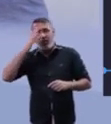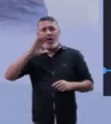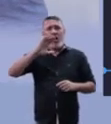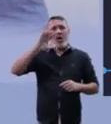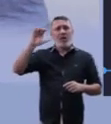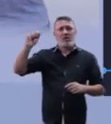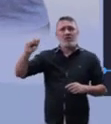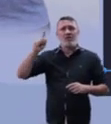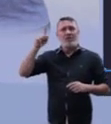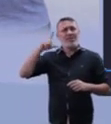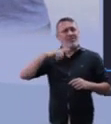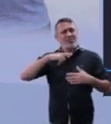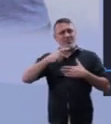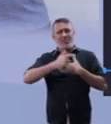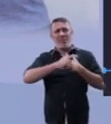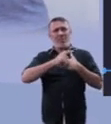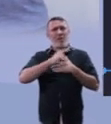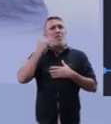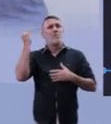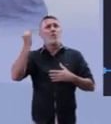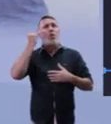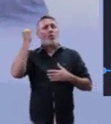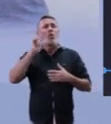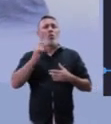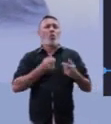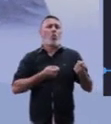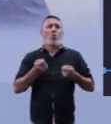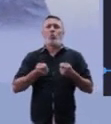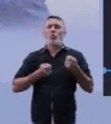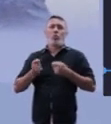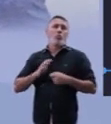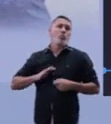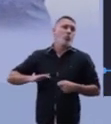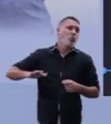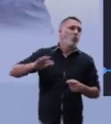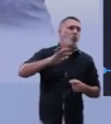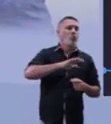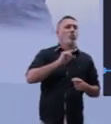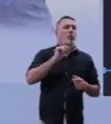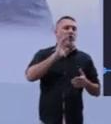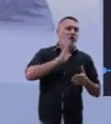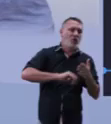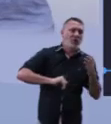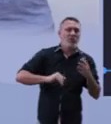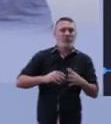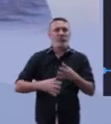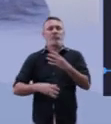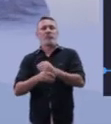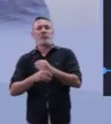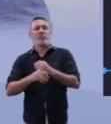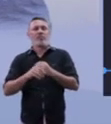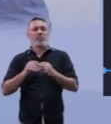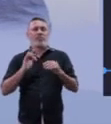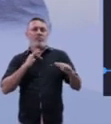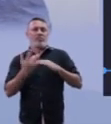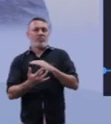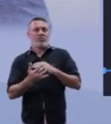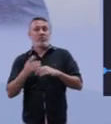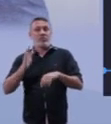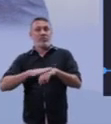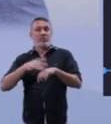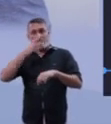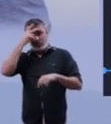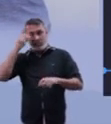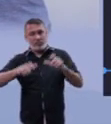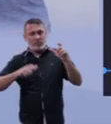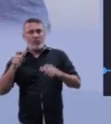Médio e do Sul da Ásia, que tem um papel importante no controle daquilo que se deve ser eliminado na rede social a partir das sinalizações